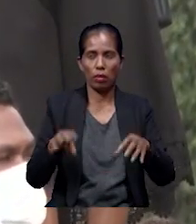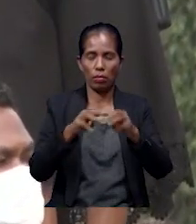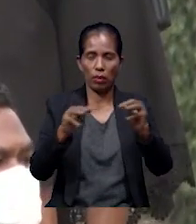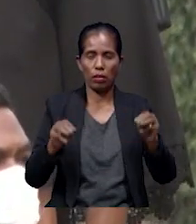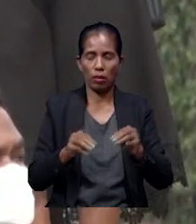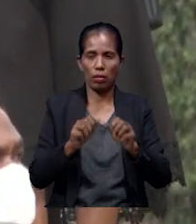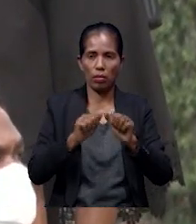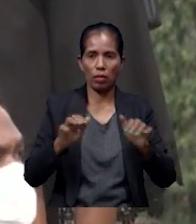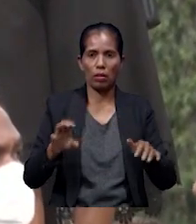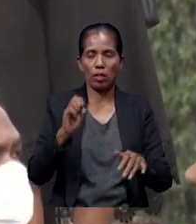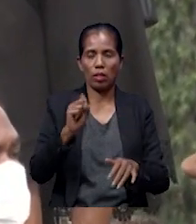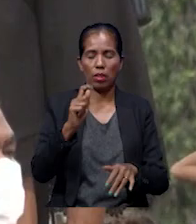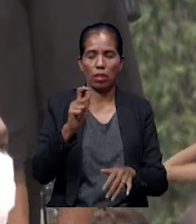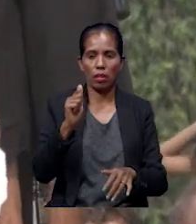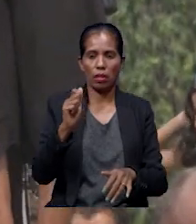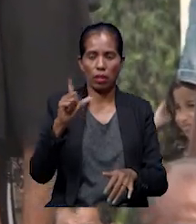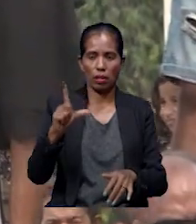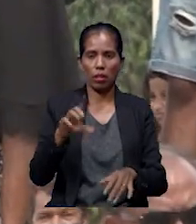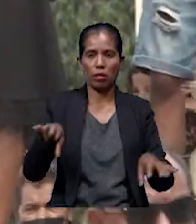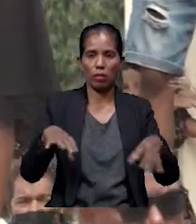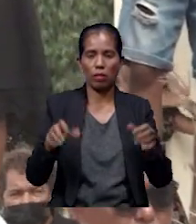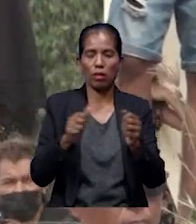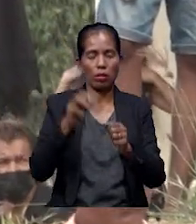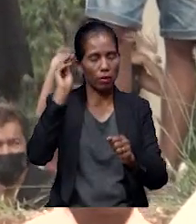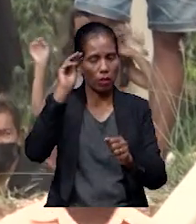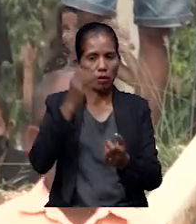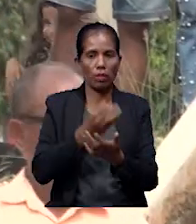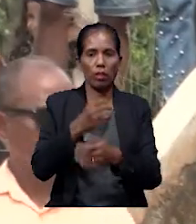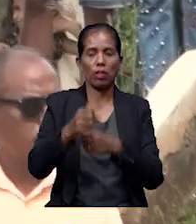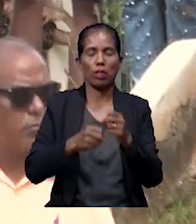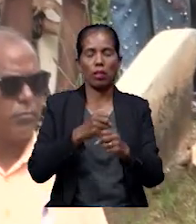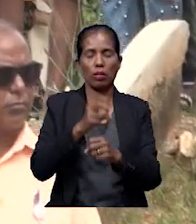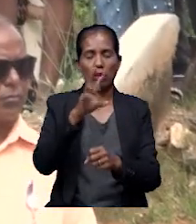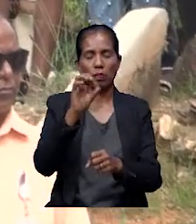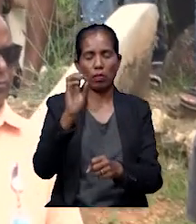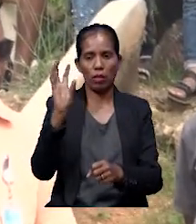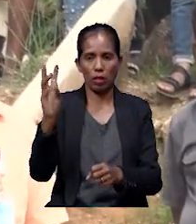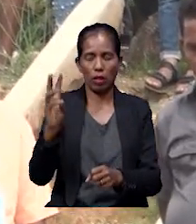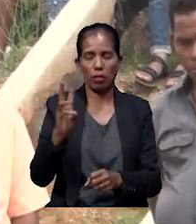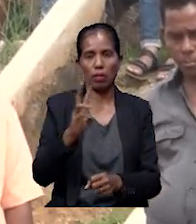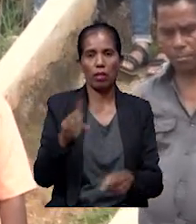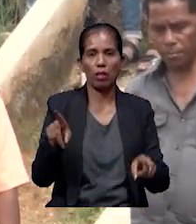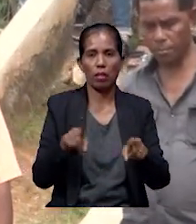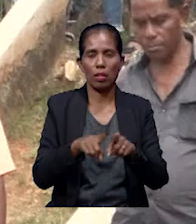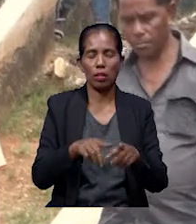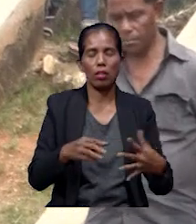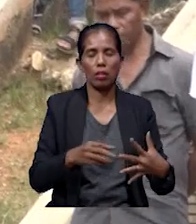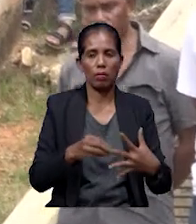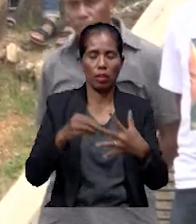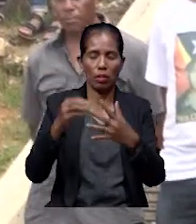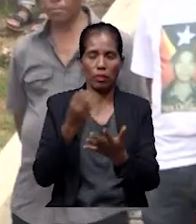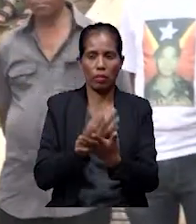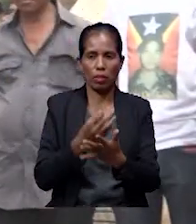da Administração Estatal, no serviço MOS e a Ministério Finanças e a Tine Ring Rua Nen, to a Ring Rua Hitu, a Nessan Oficial Finanças, no